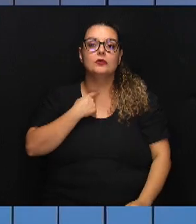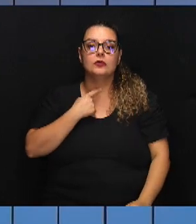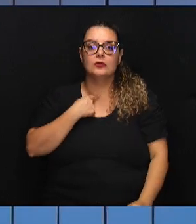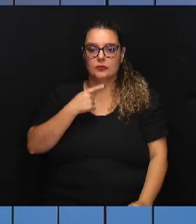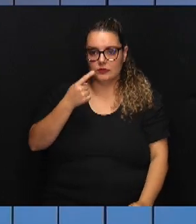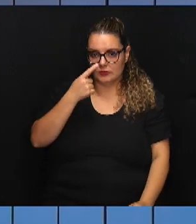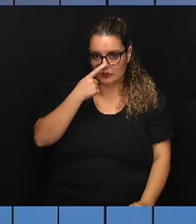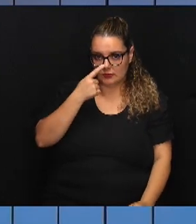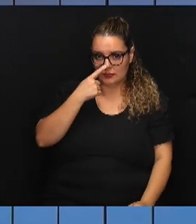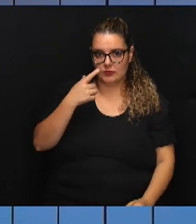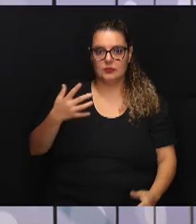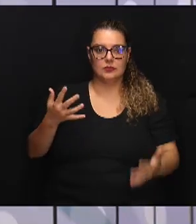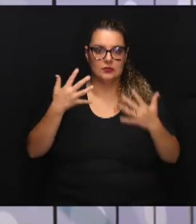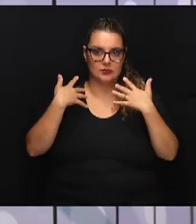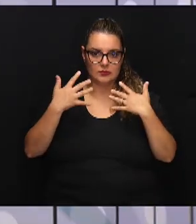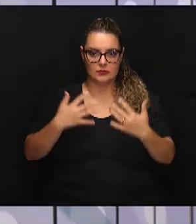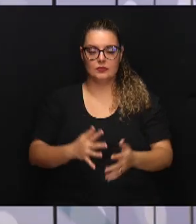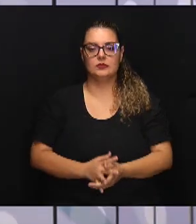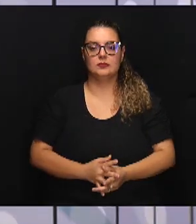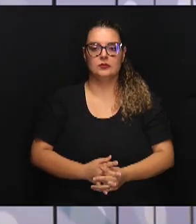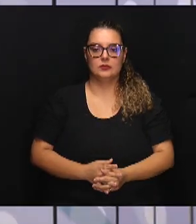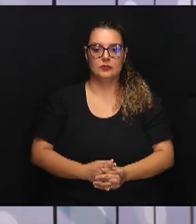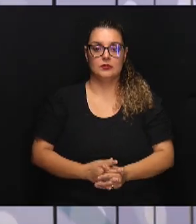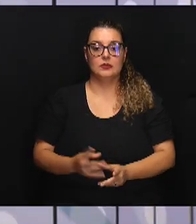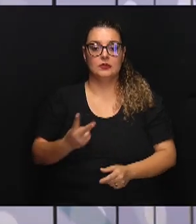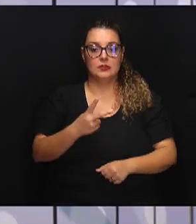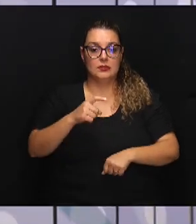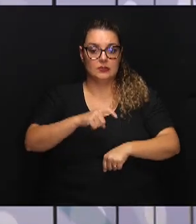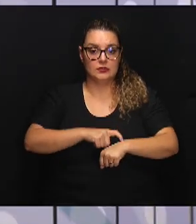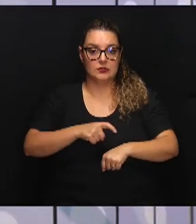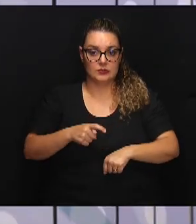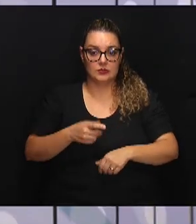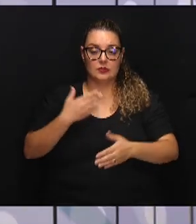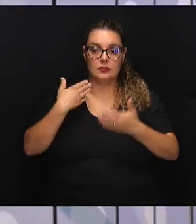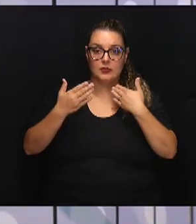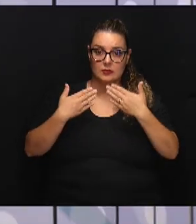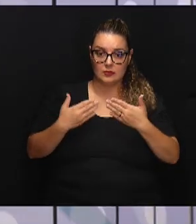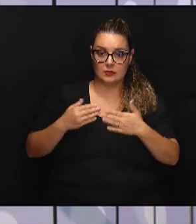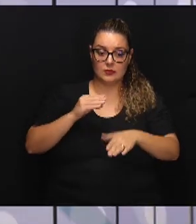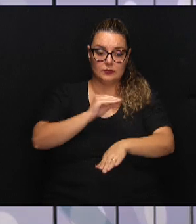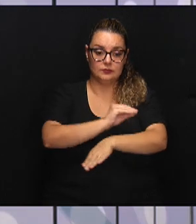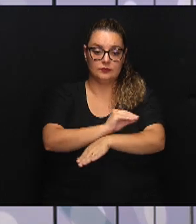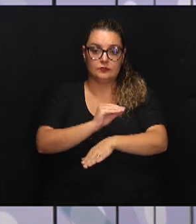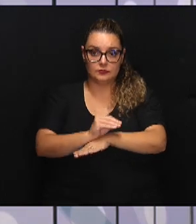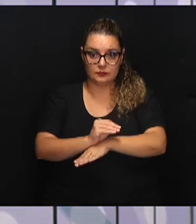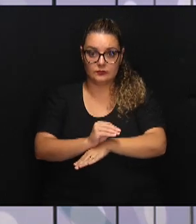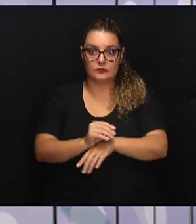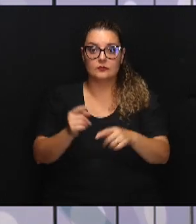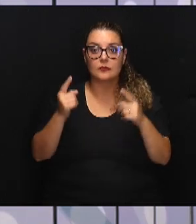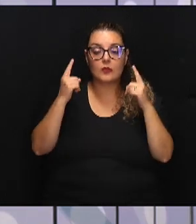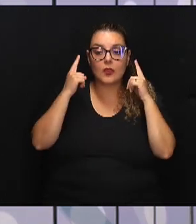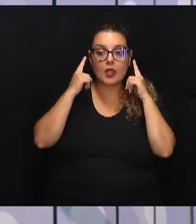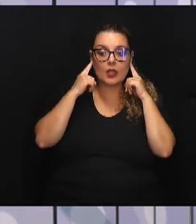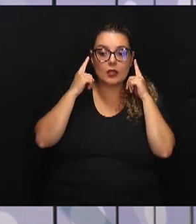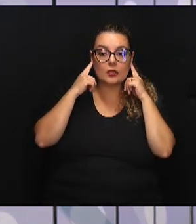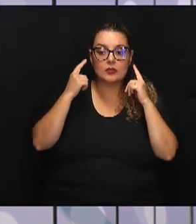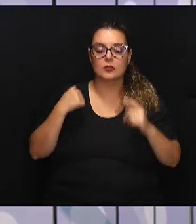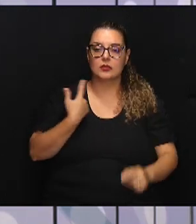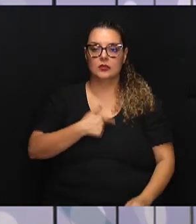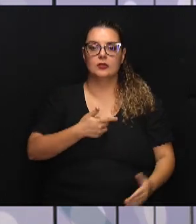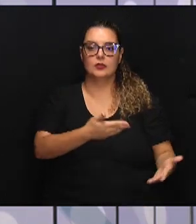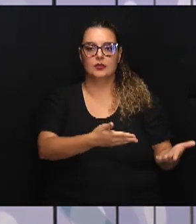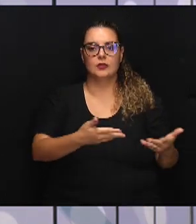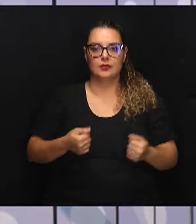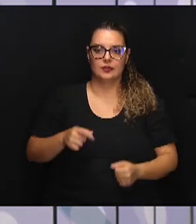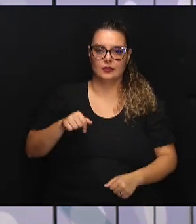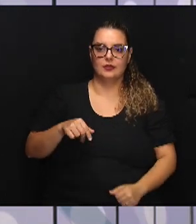nariz no verão. E neste segundo bloco, para falar sobre os cuidados com os ouvidos, a nossa convidada